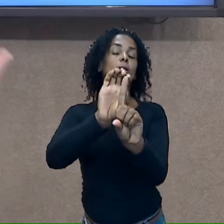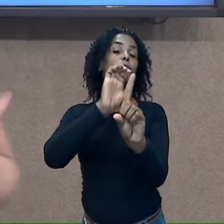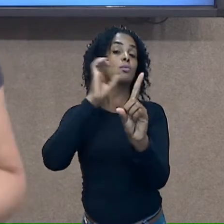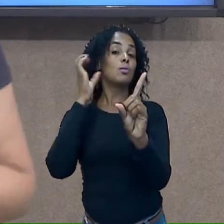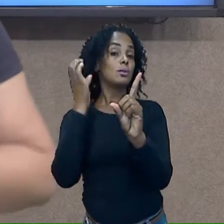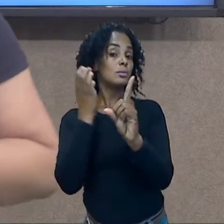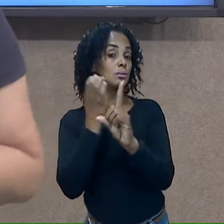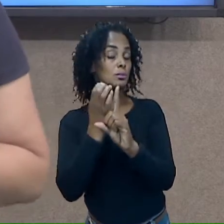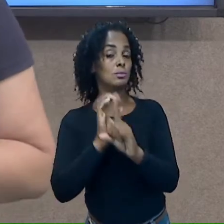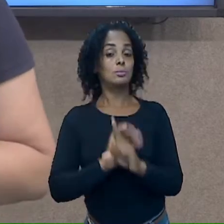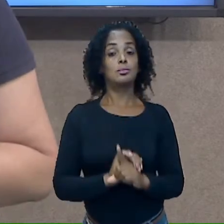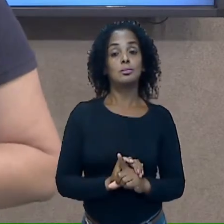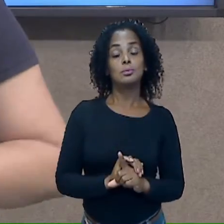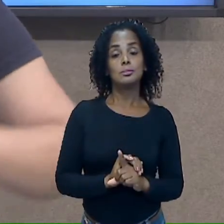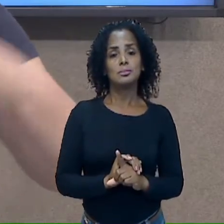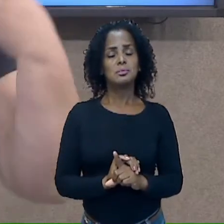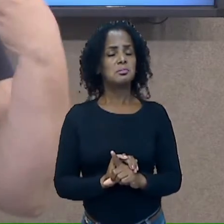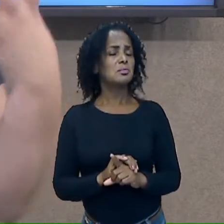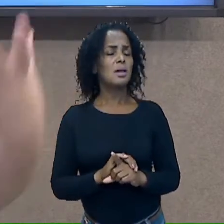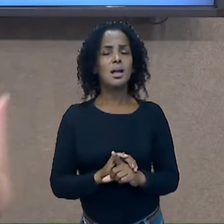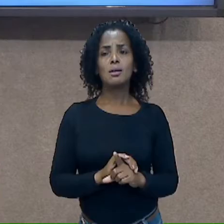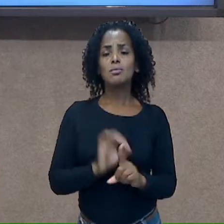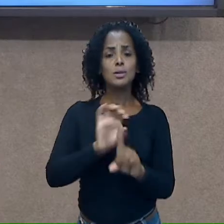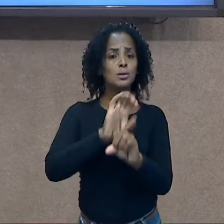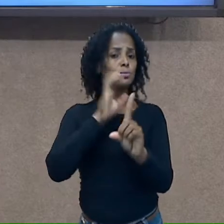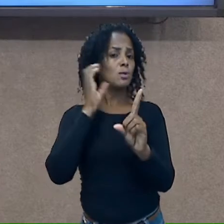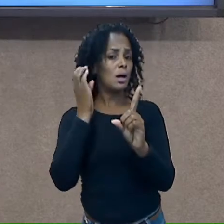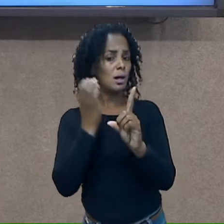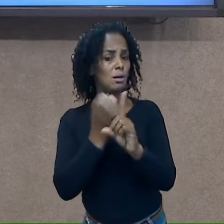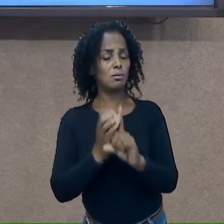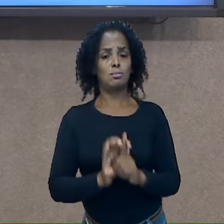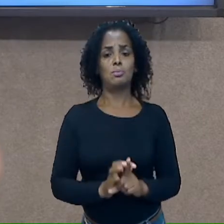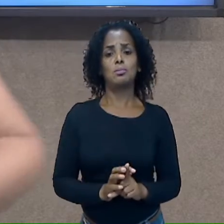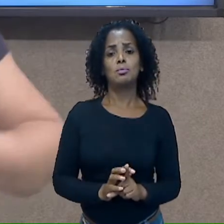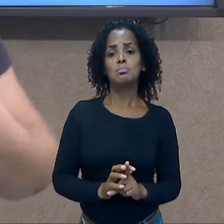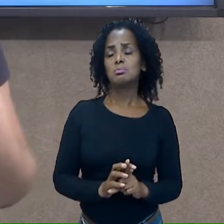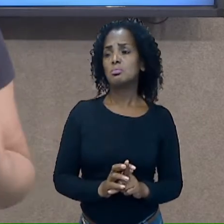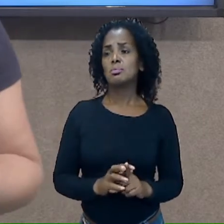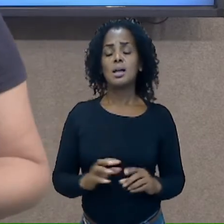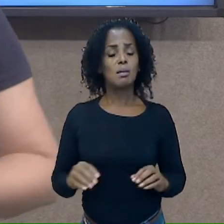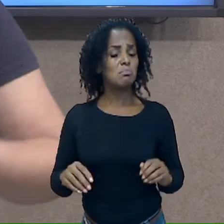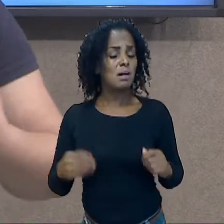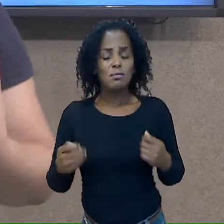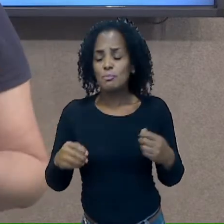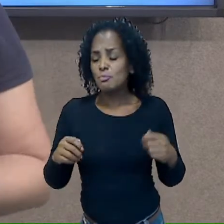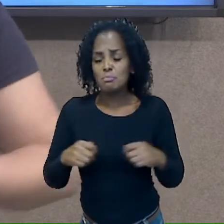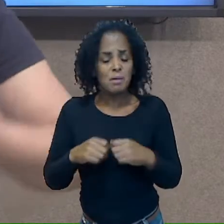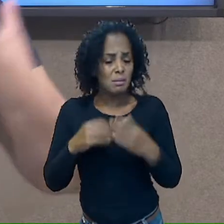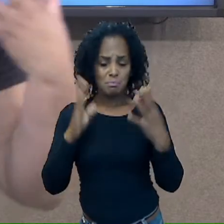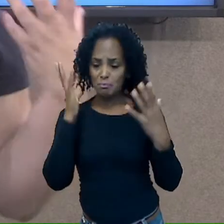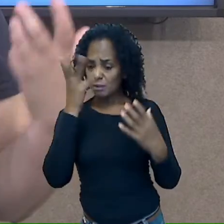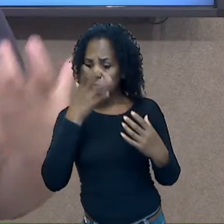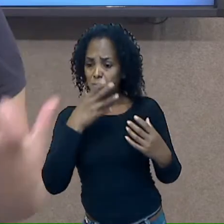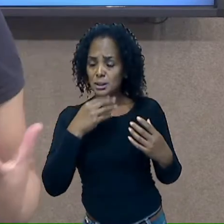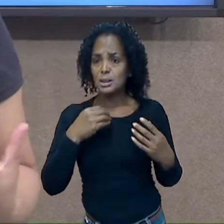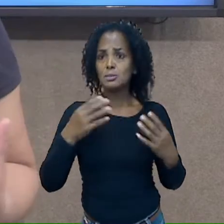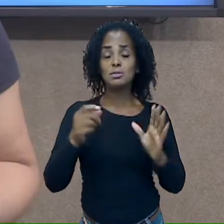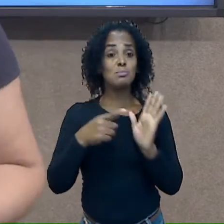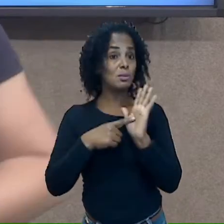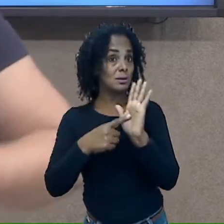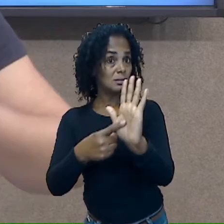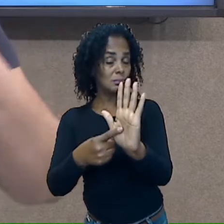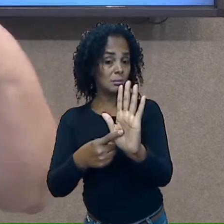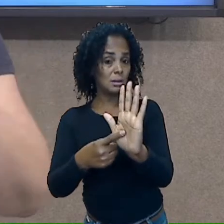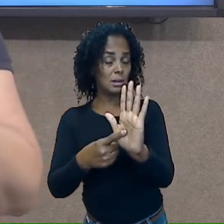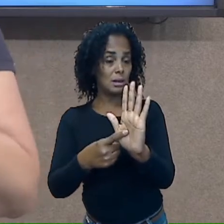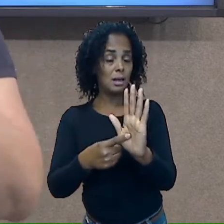uma cerimônia. Então, é um ritual para eles. É uma forma que eles têm de se expressar,